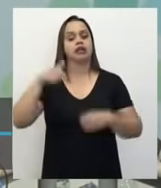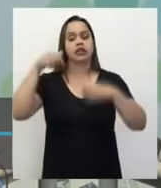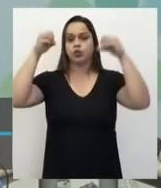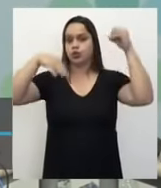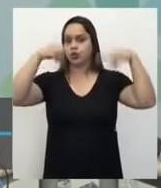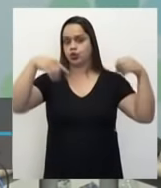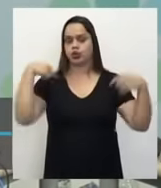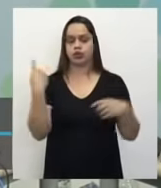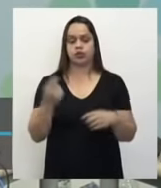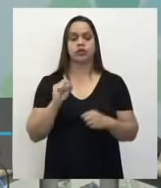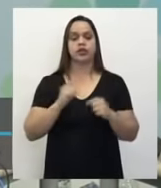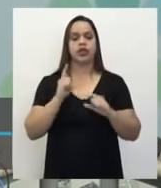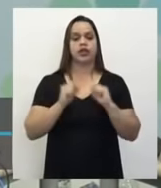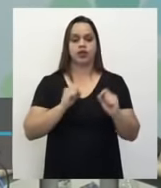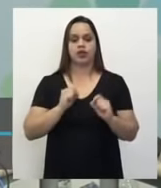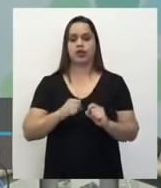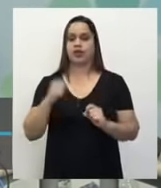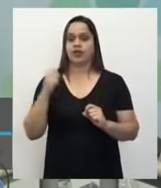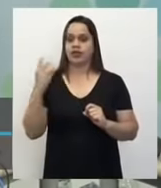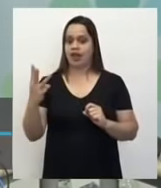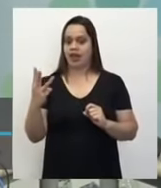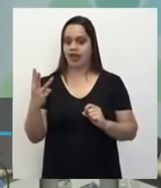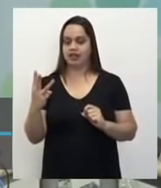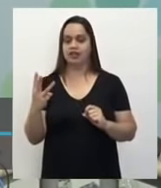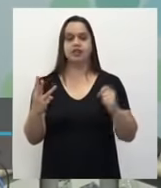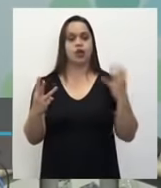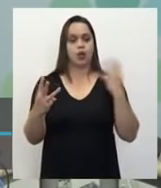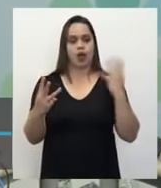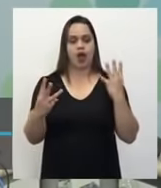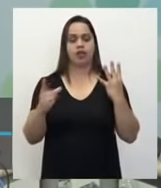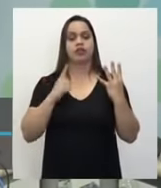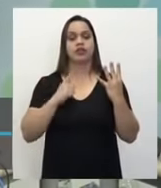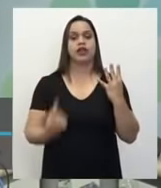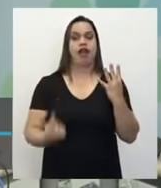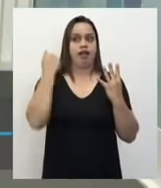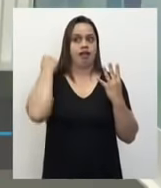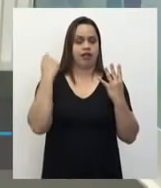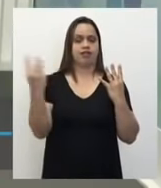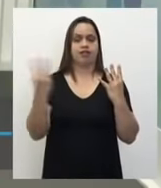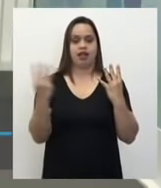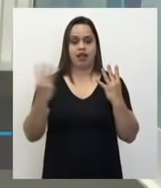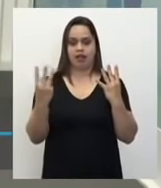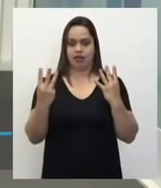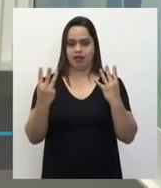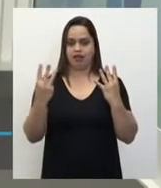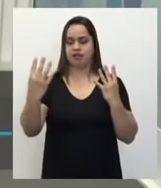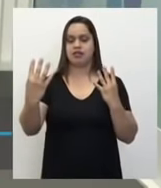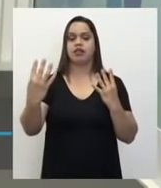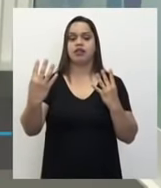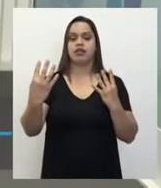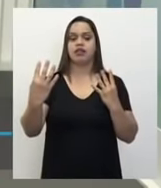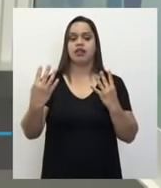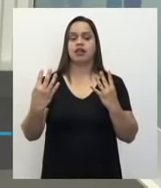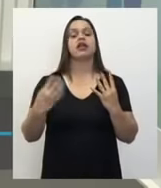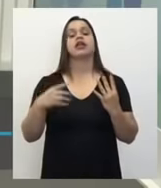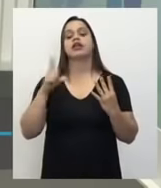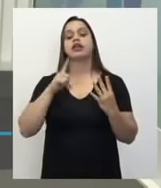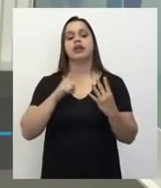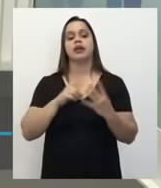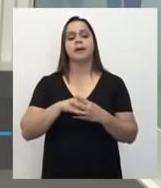Nós estamos com o esquema 3x4. Nós temos 3 spots de iluminação, né? Incidindo, né?